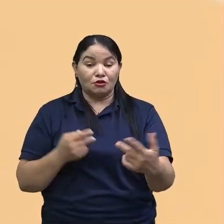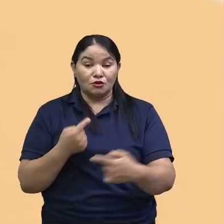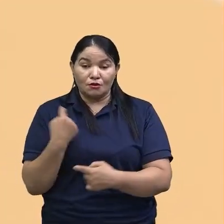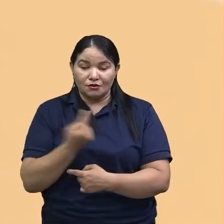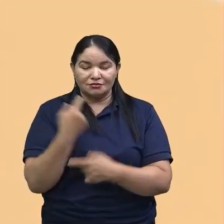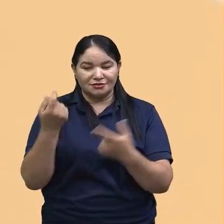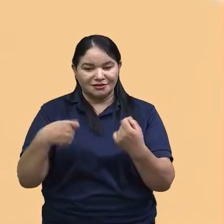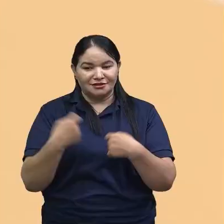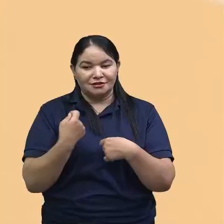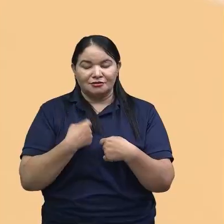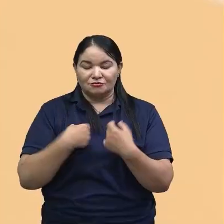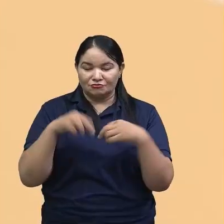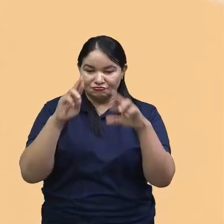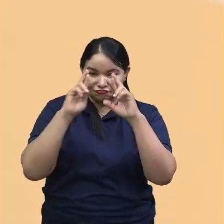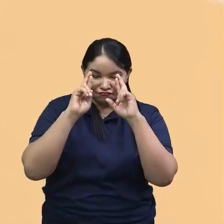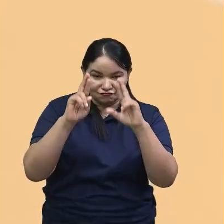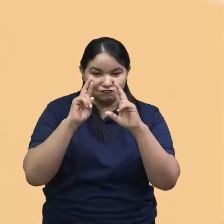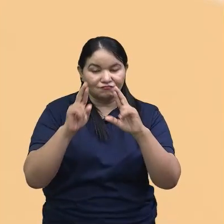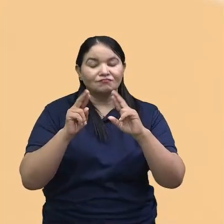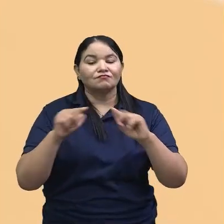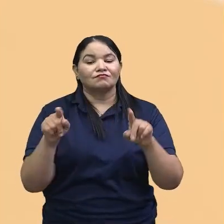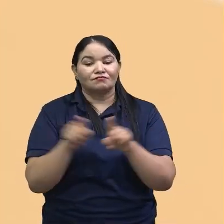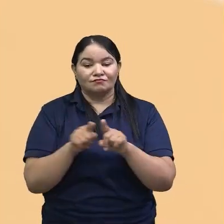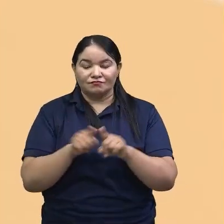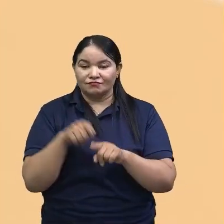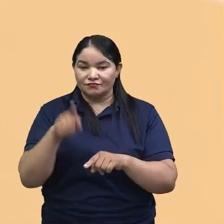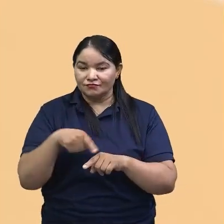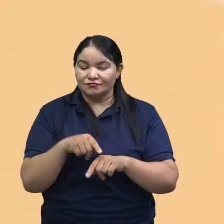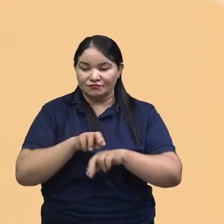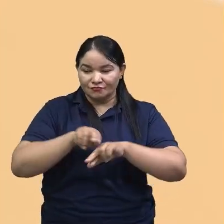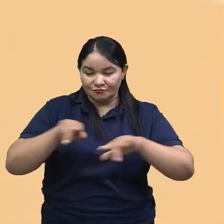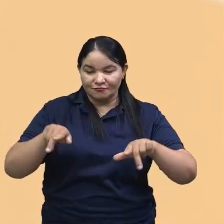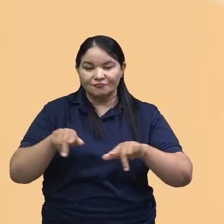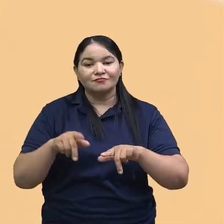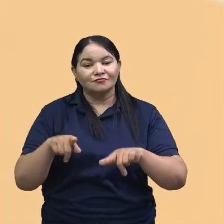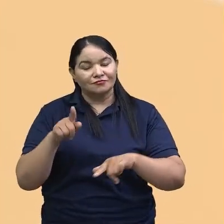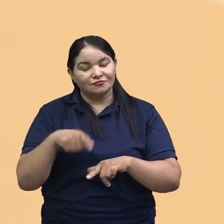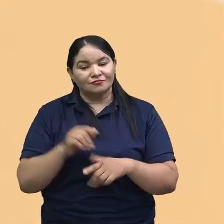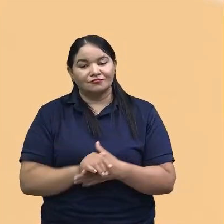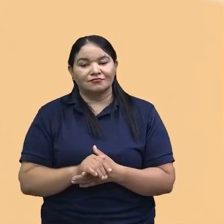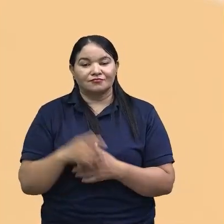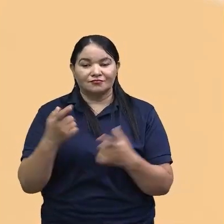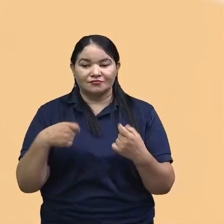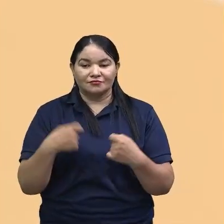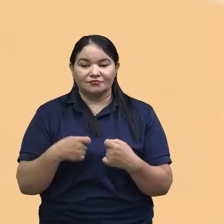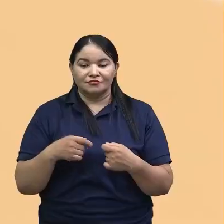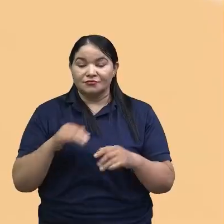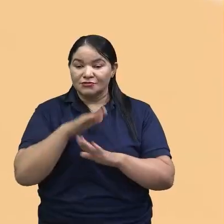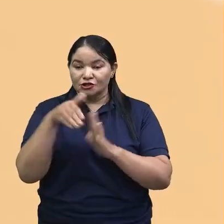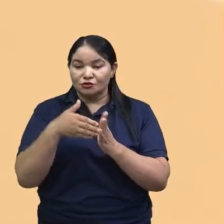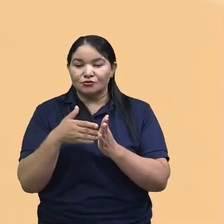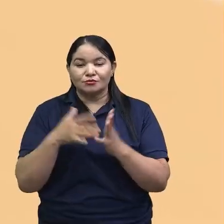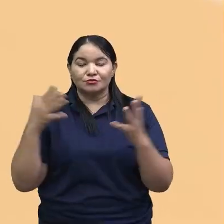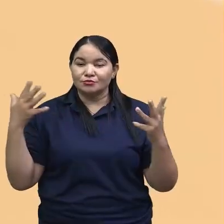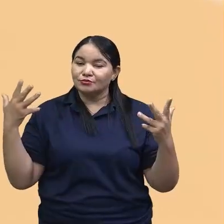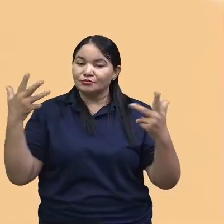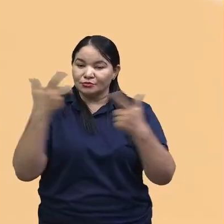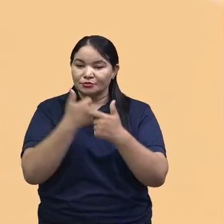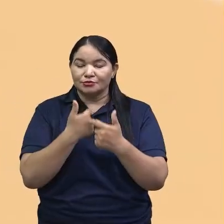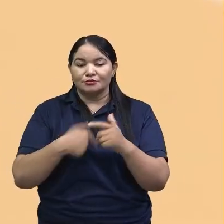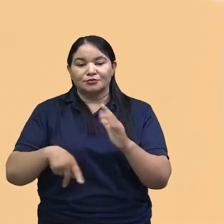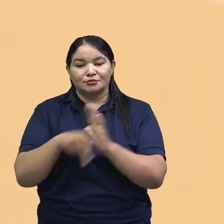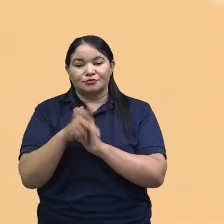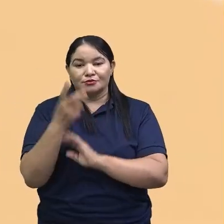saber respeitar essas diferenças, que é isso que torna tudo mais rico e bonito, né, na